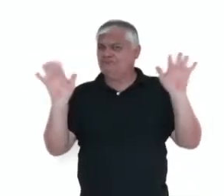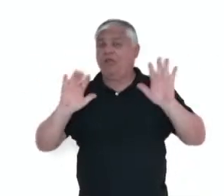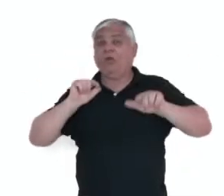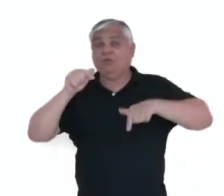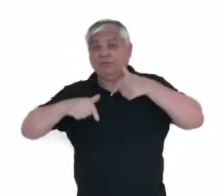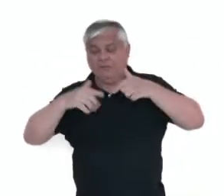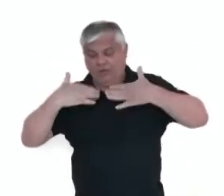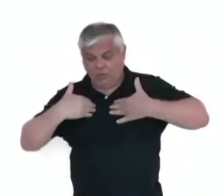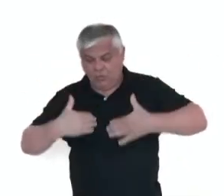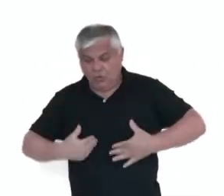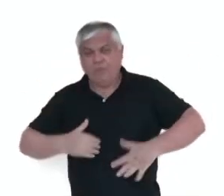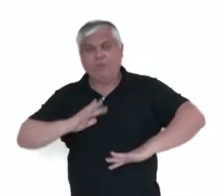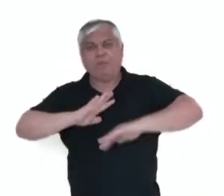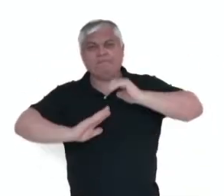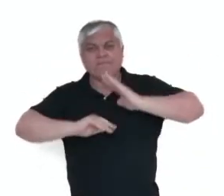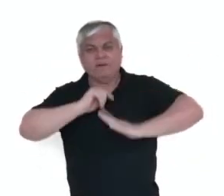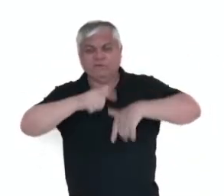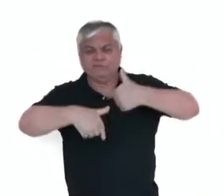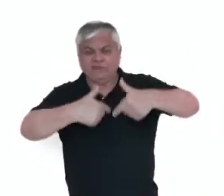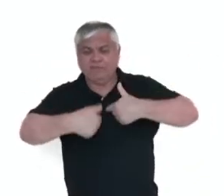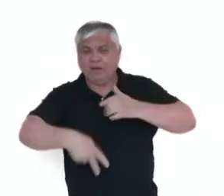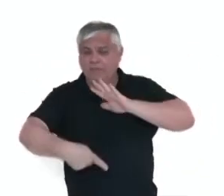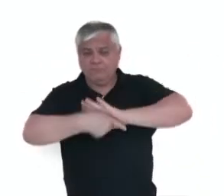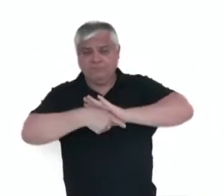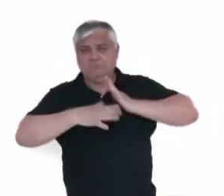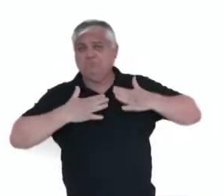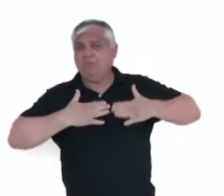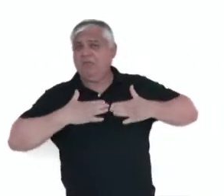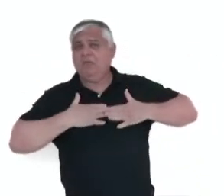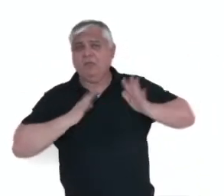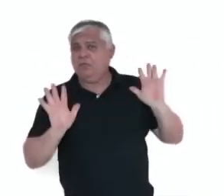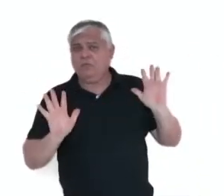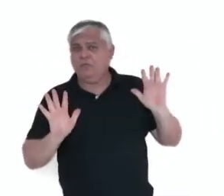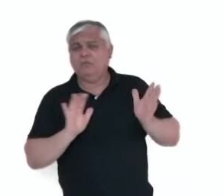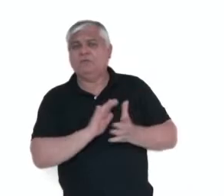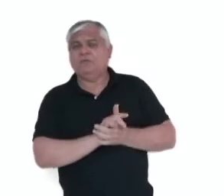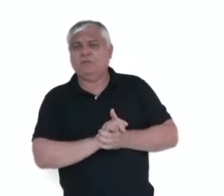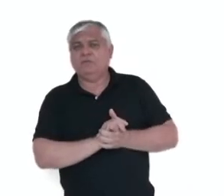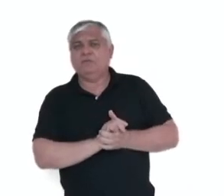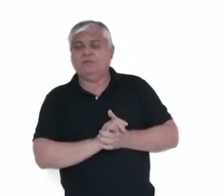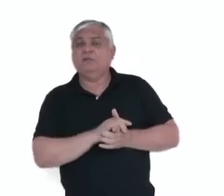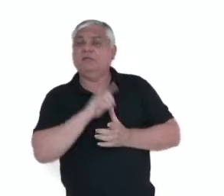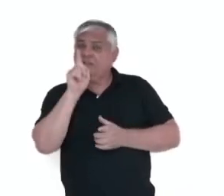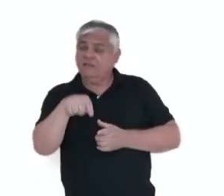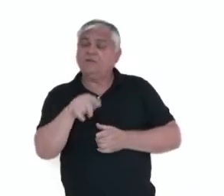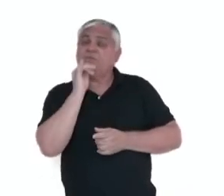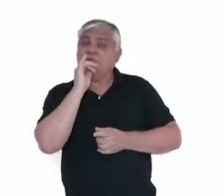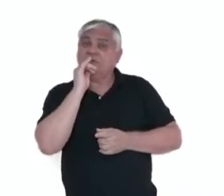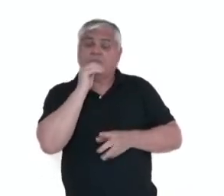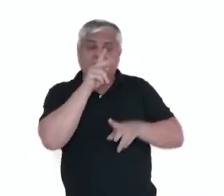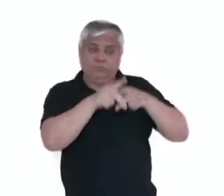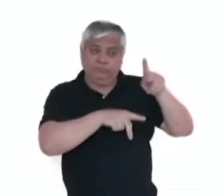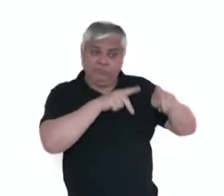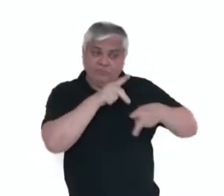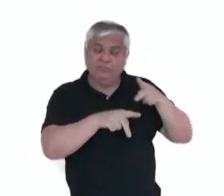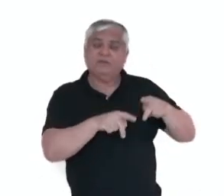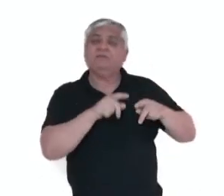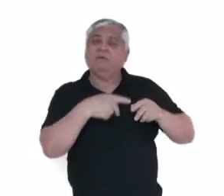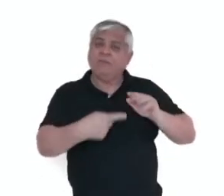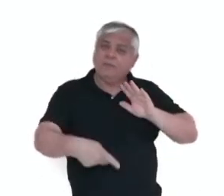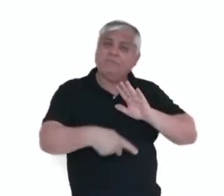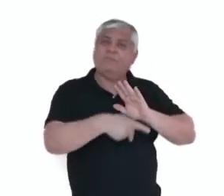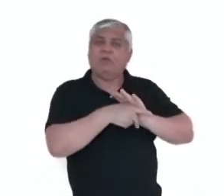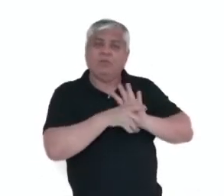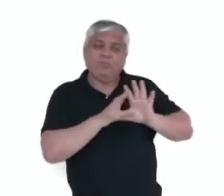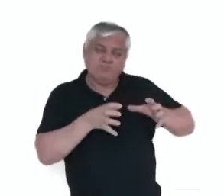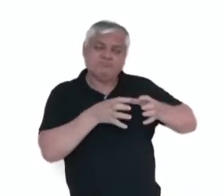e o labor das suas mãos são seus. Há que o reconhecer, e é por essa via que a transforma em